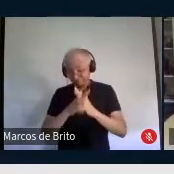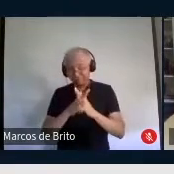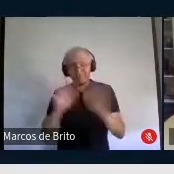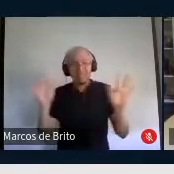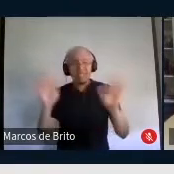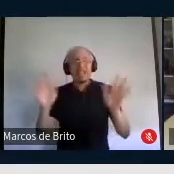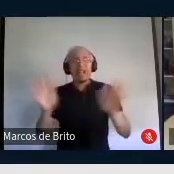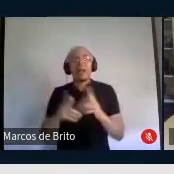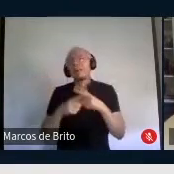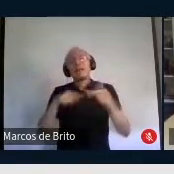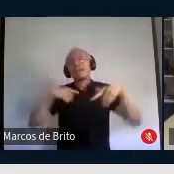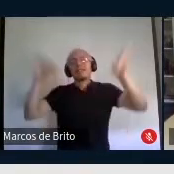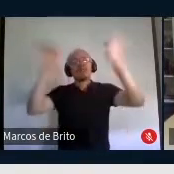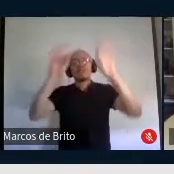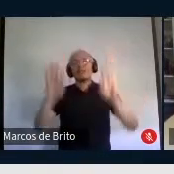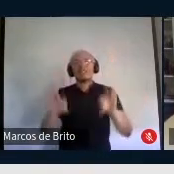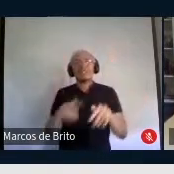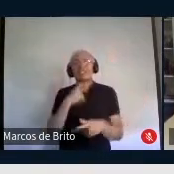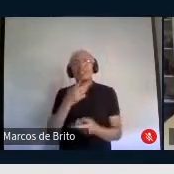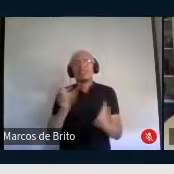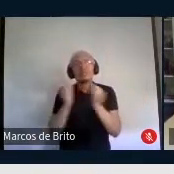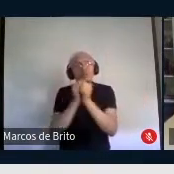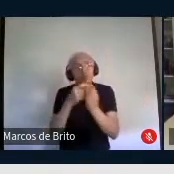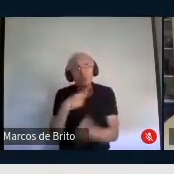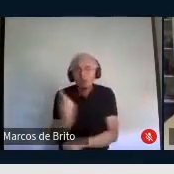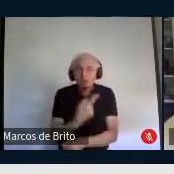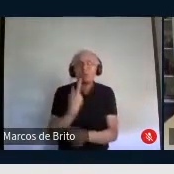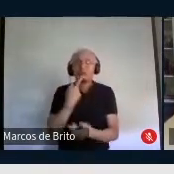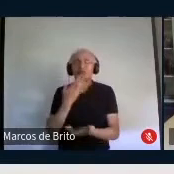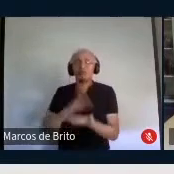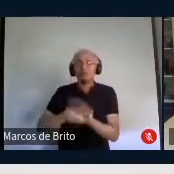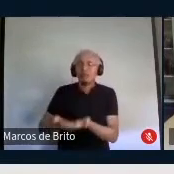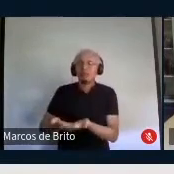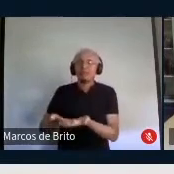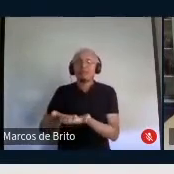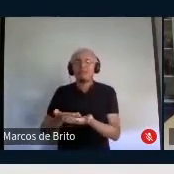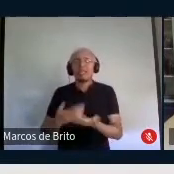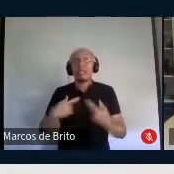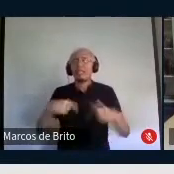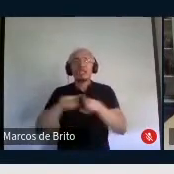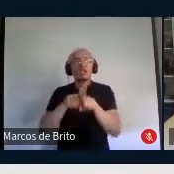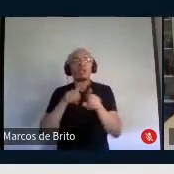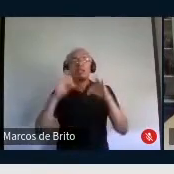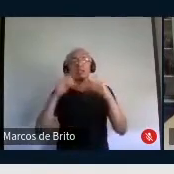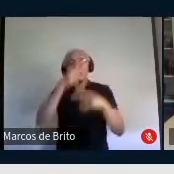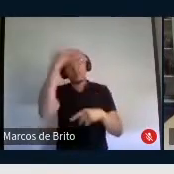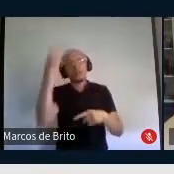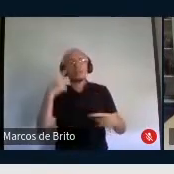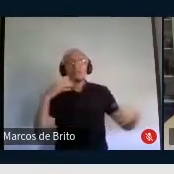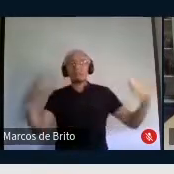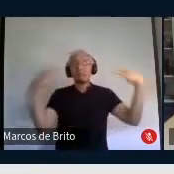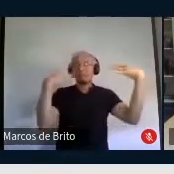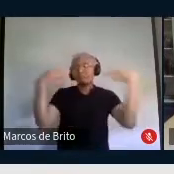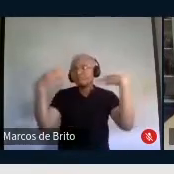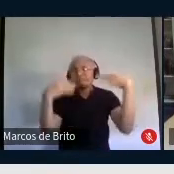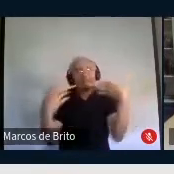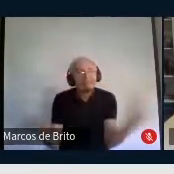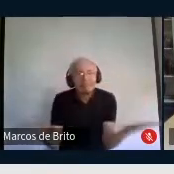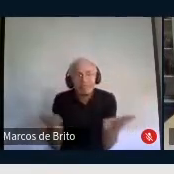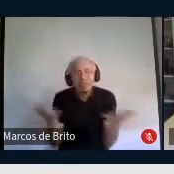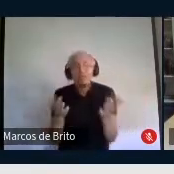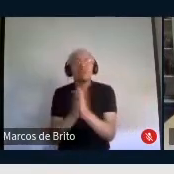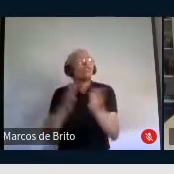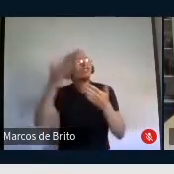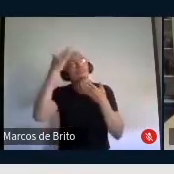assim, muito feliz de vocês estarem aqui. E todo mundo que entrou aqui hoje para assistir essa defesa, né? Eu